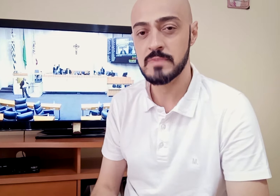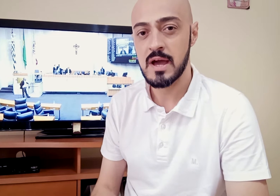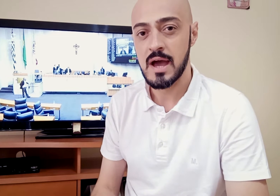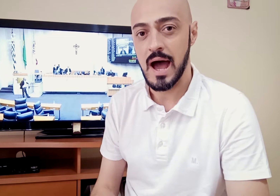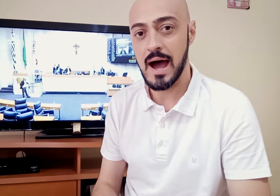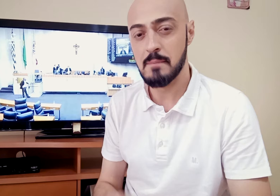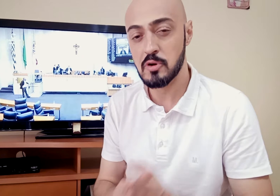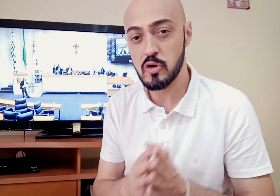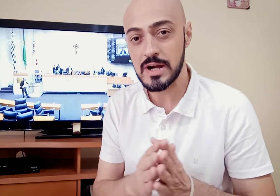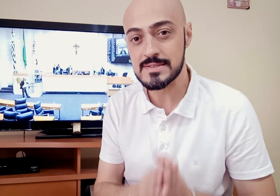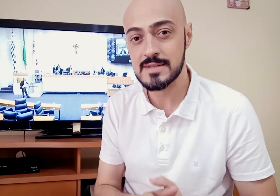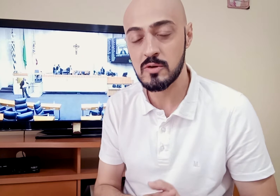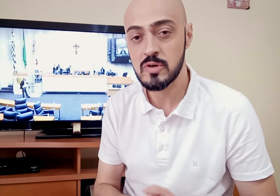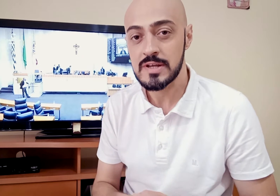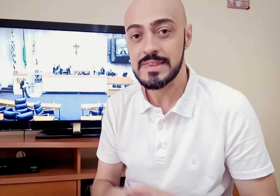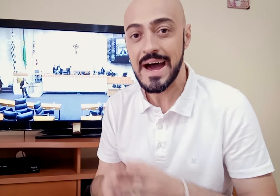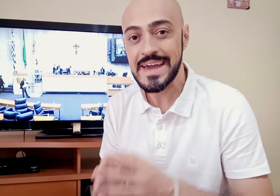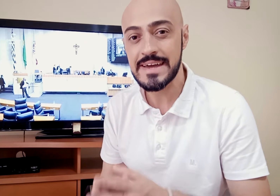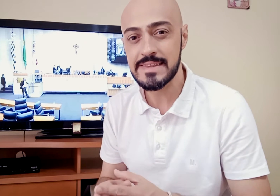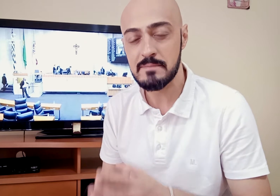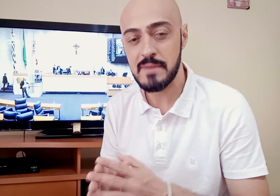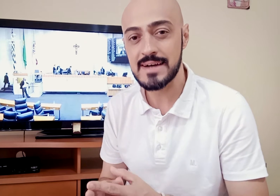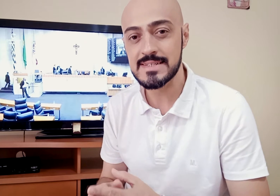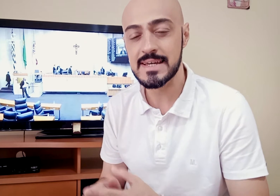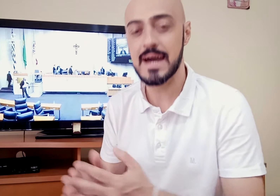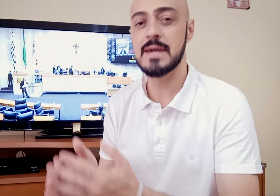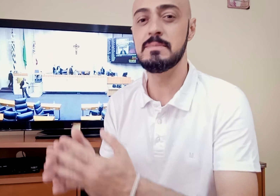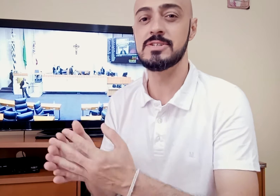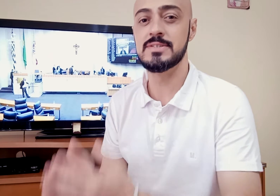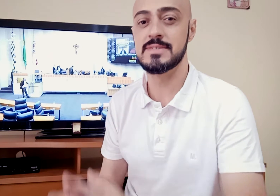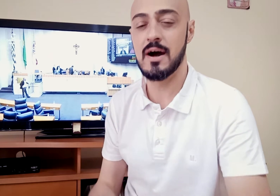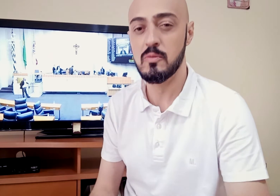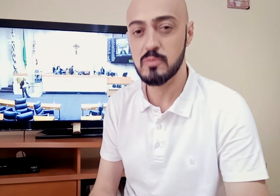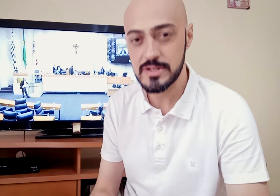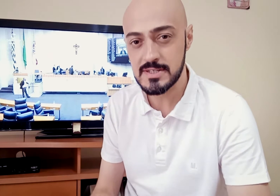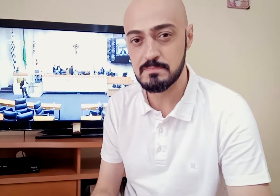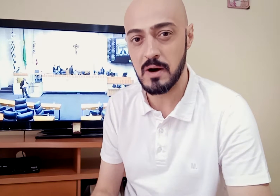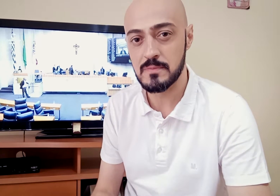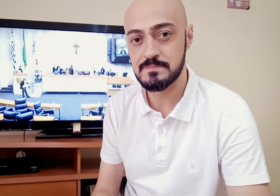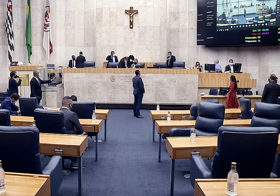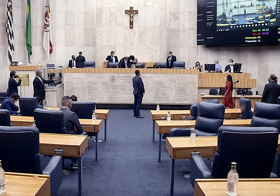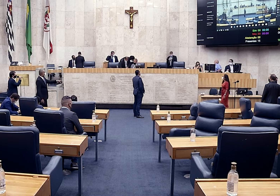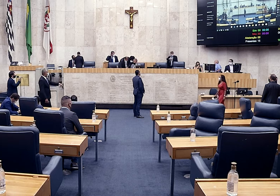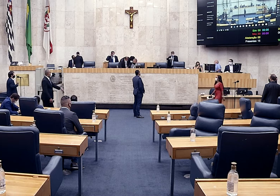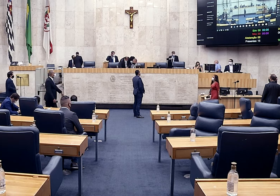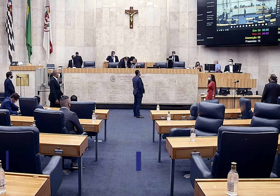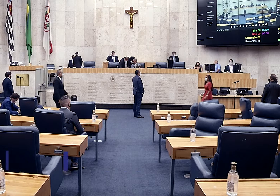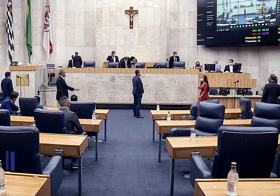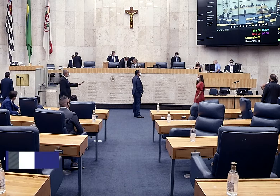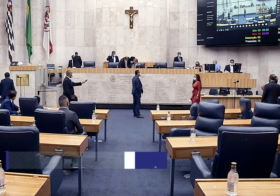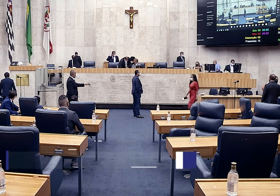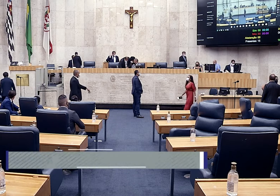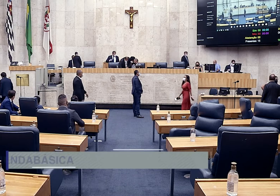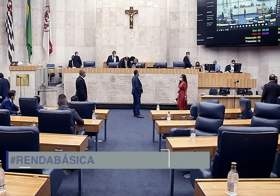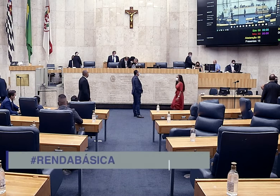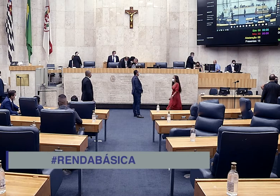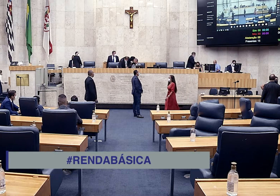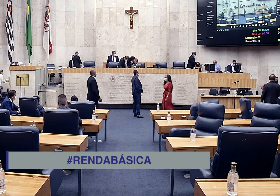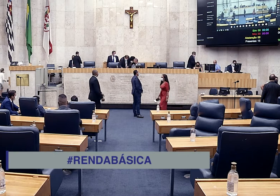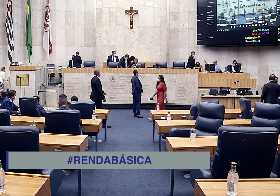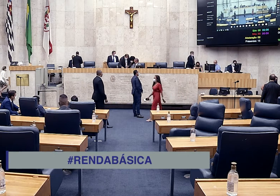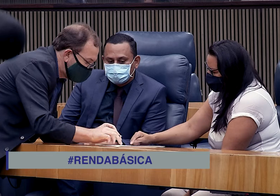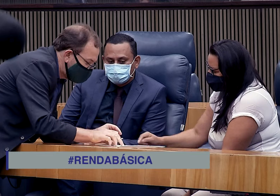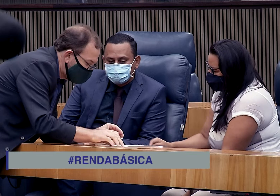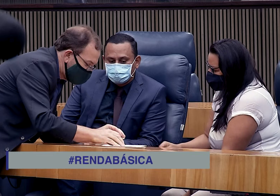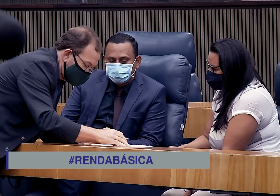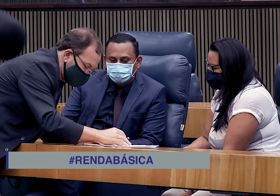votação a prorrogação da Renda Básica Emergencial Municipal. O benefício de R$ 100 deverá